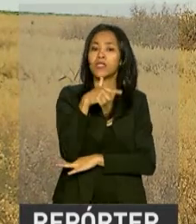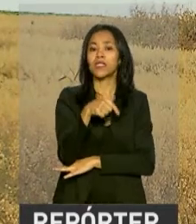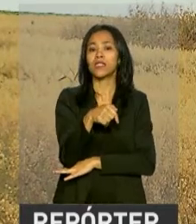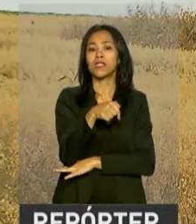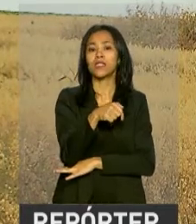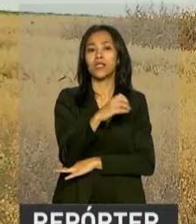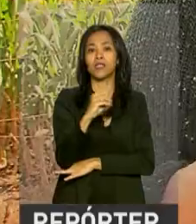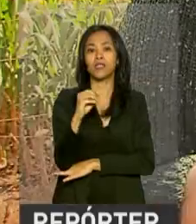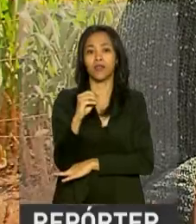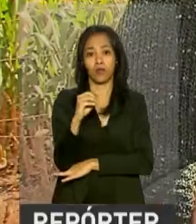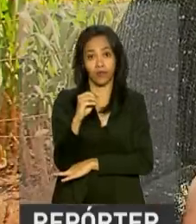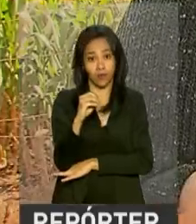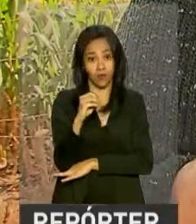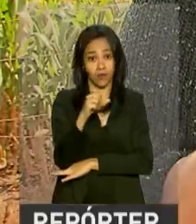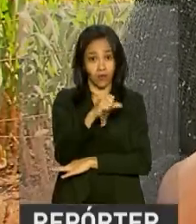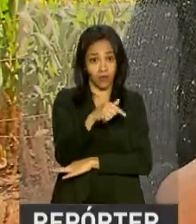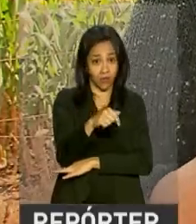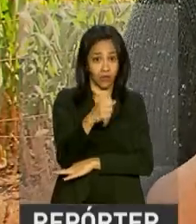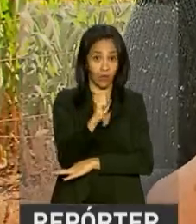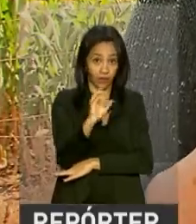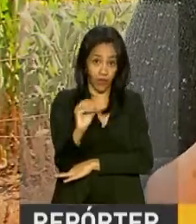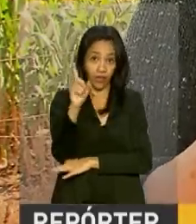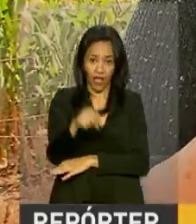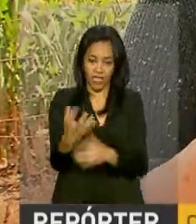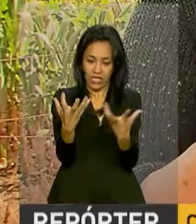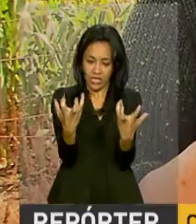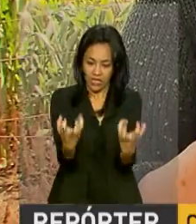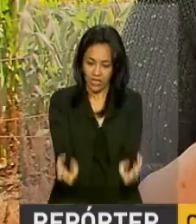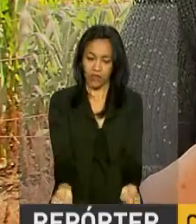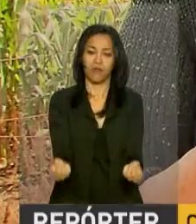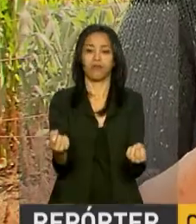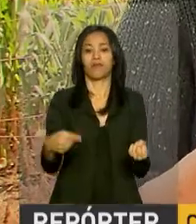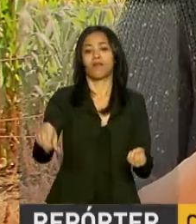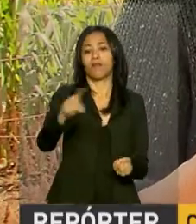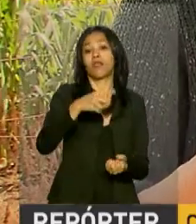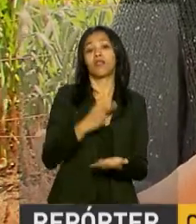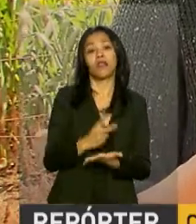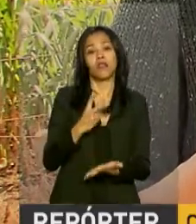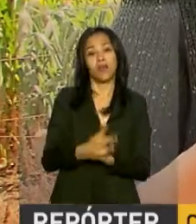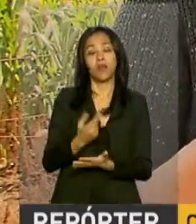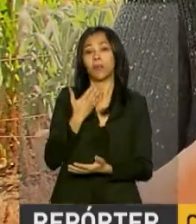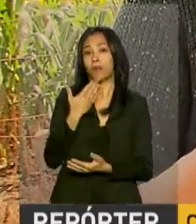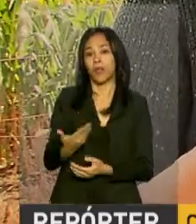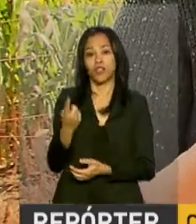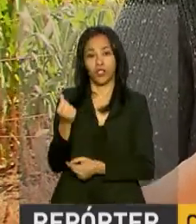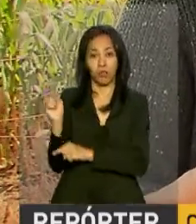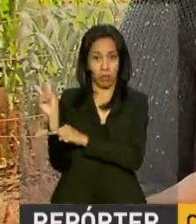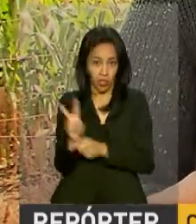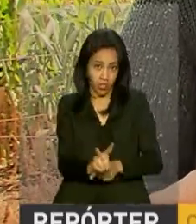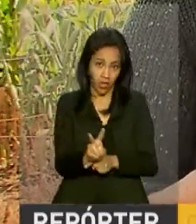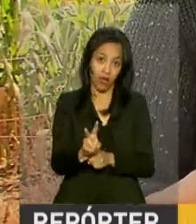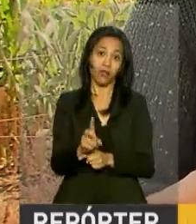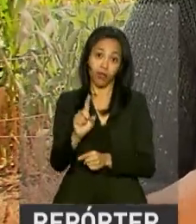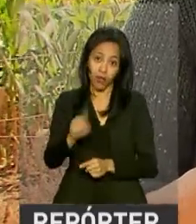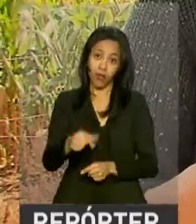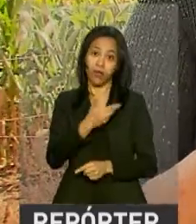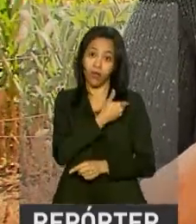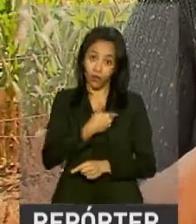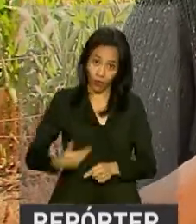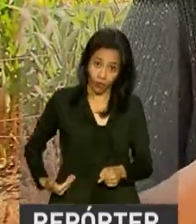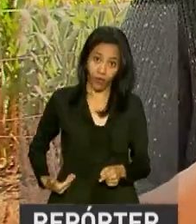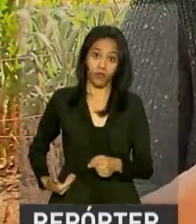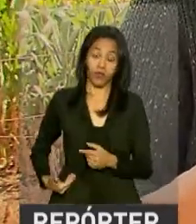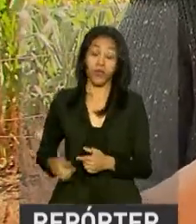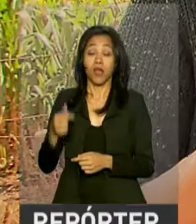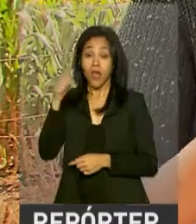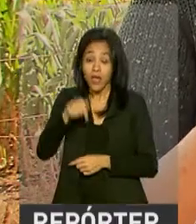solo seco para custear essa produção todo ano o seu neuro pega empréstimo disponibilizado pelo governo só para